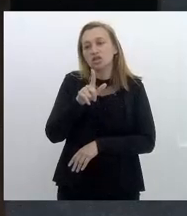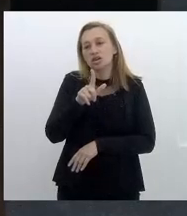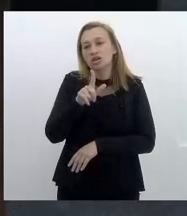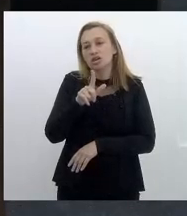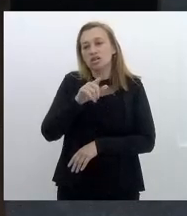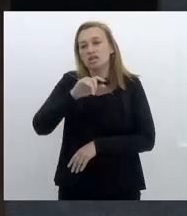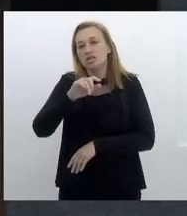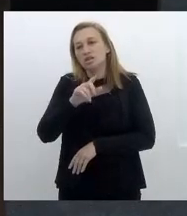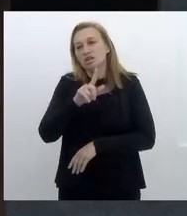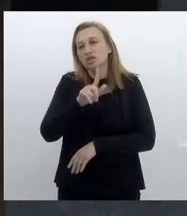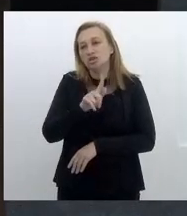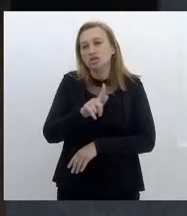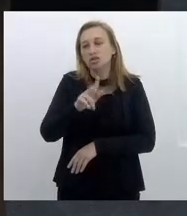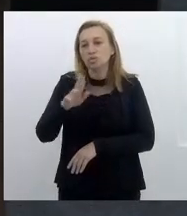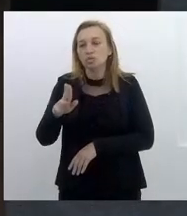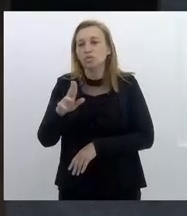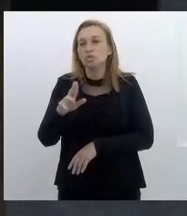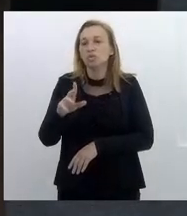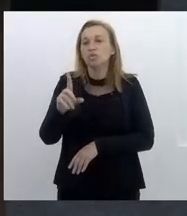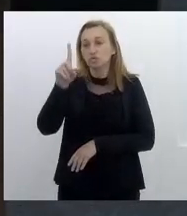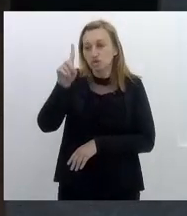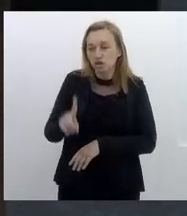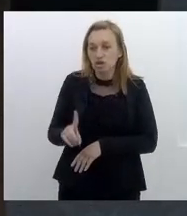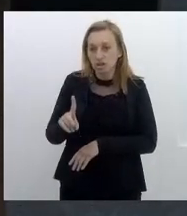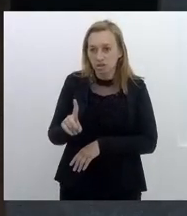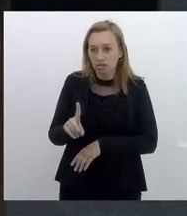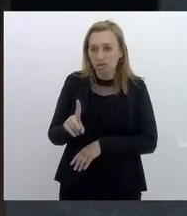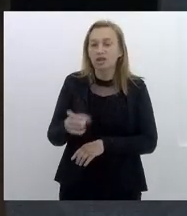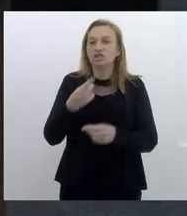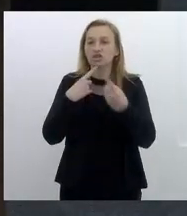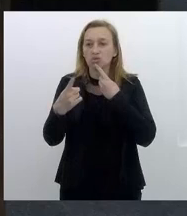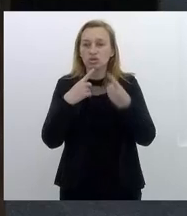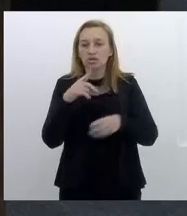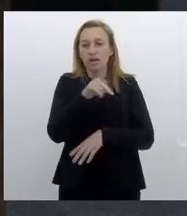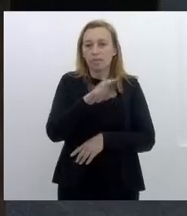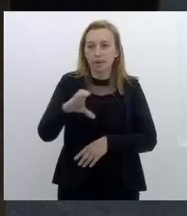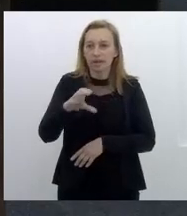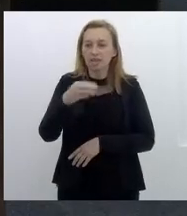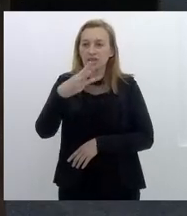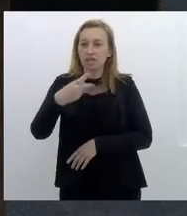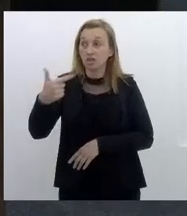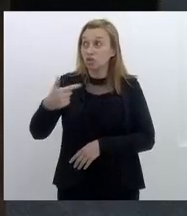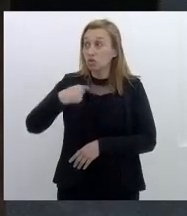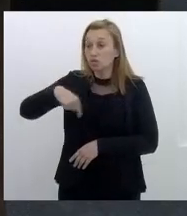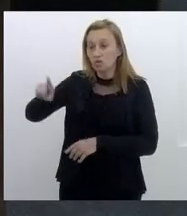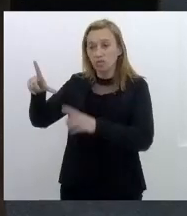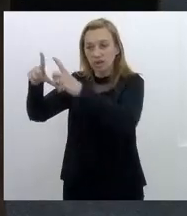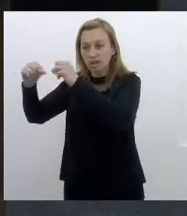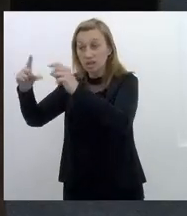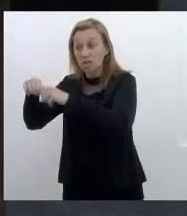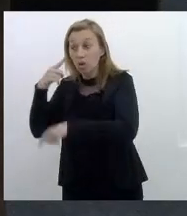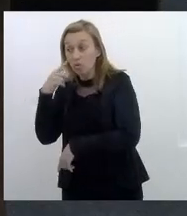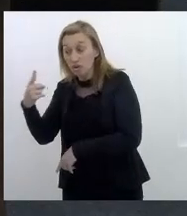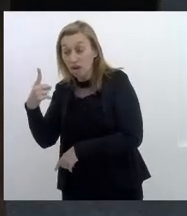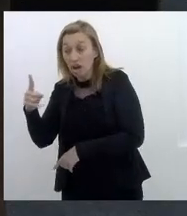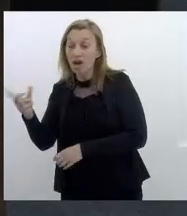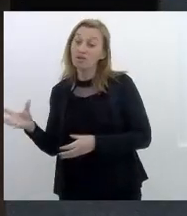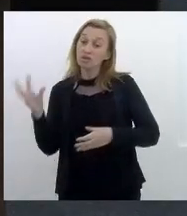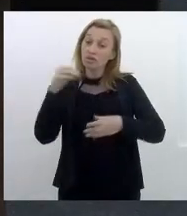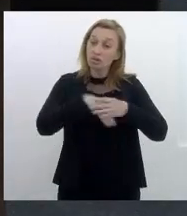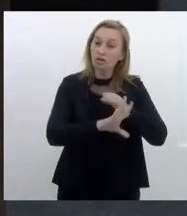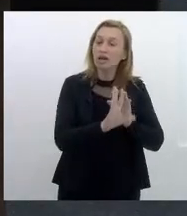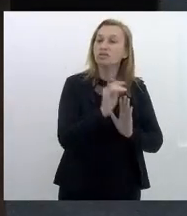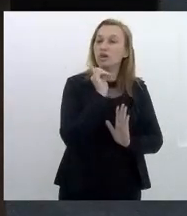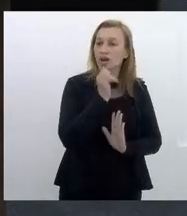direito à paridade e integralidade está sendo discutido na Tec 32 eu vim de Brasília foi colocado no relatório